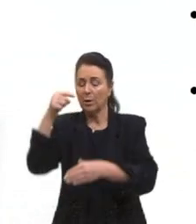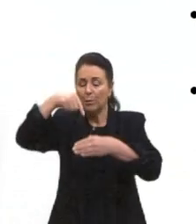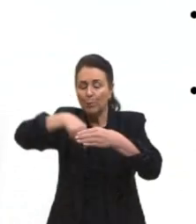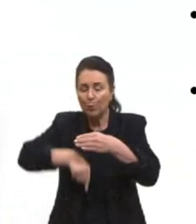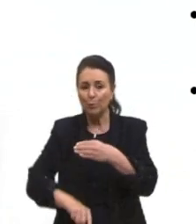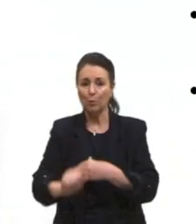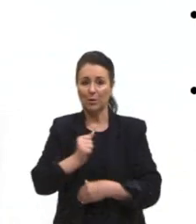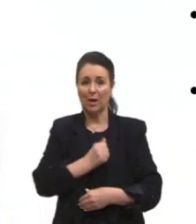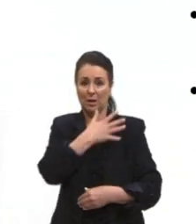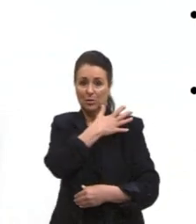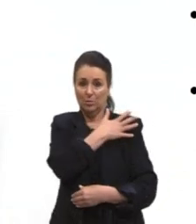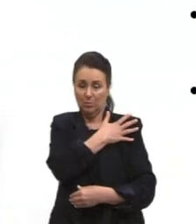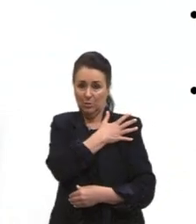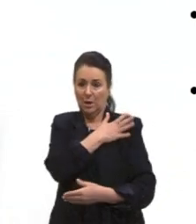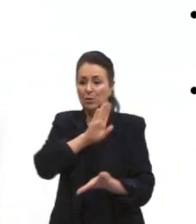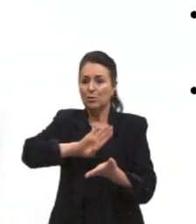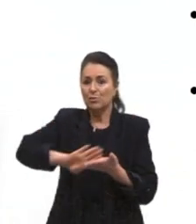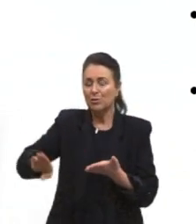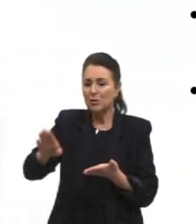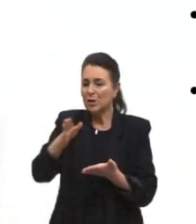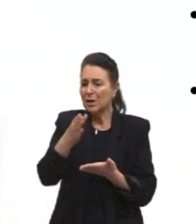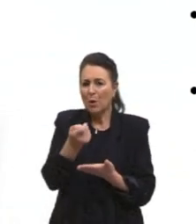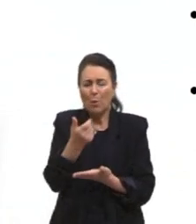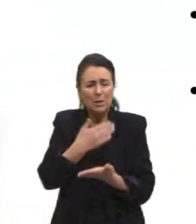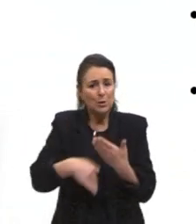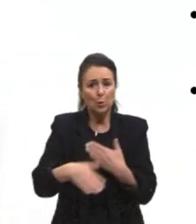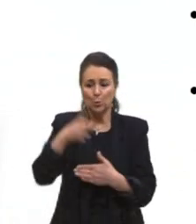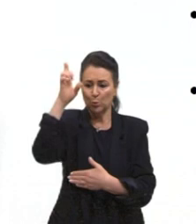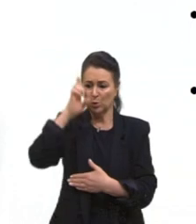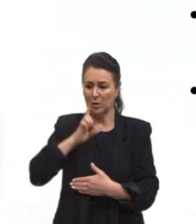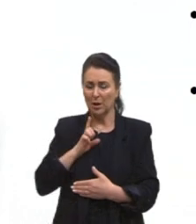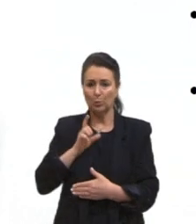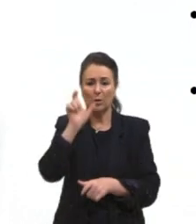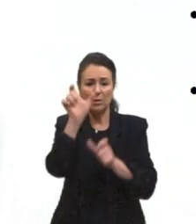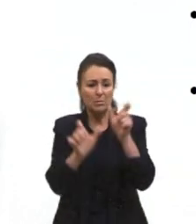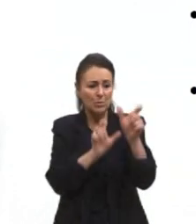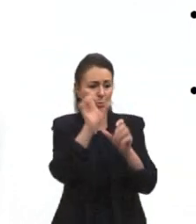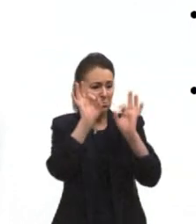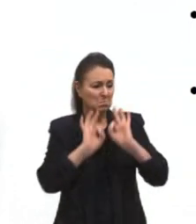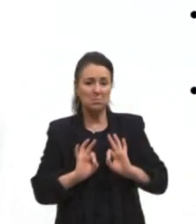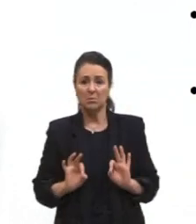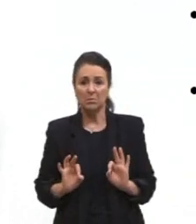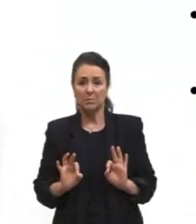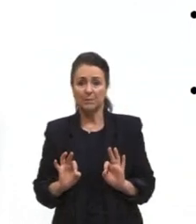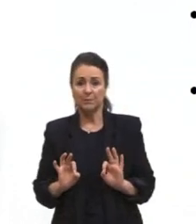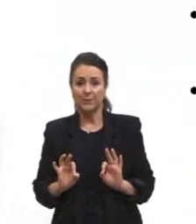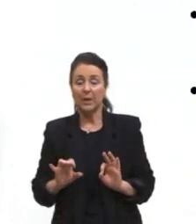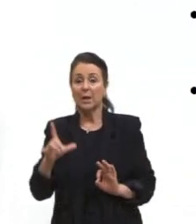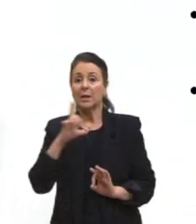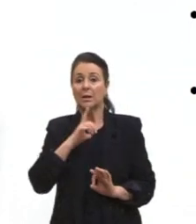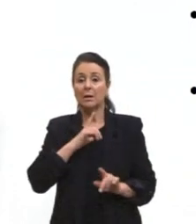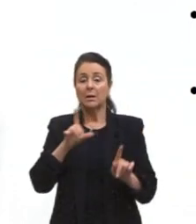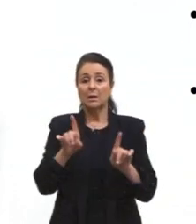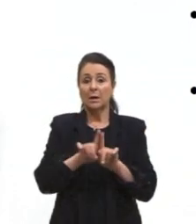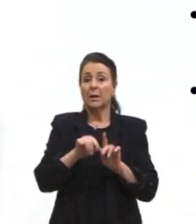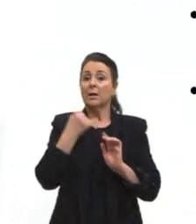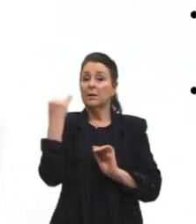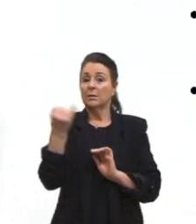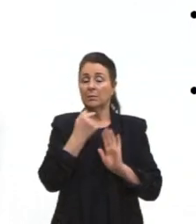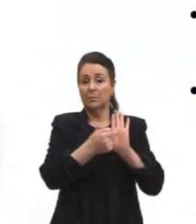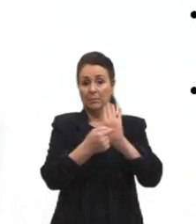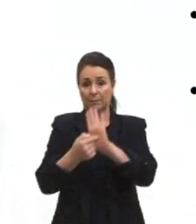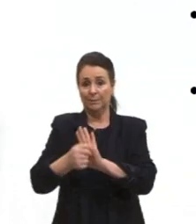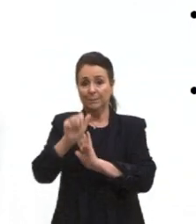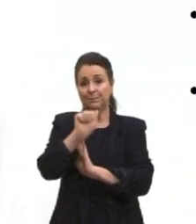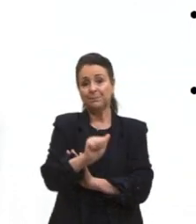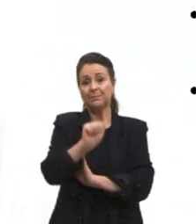ditadura né O que tira o resto dos direitos dos civis e a gente tem que ressaltar que se